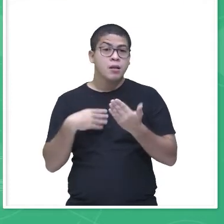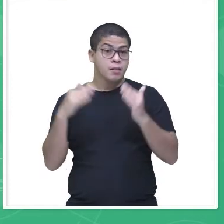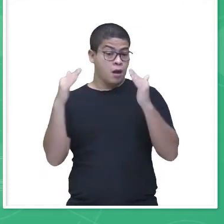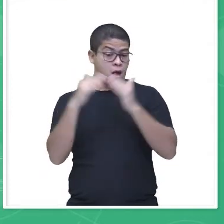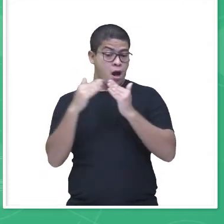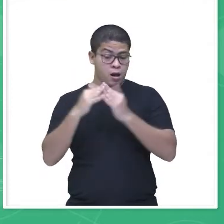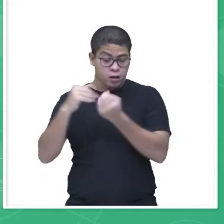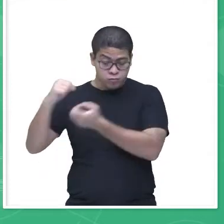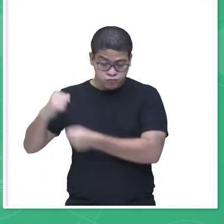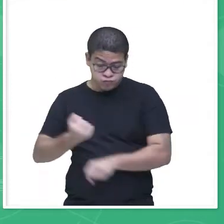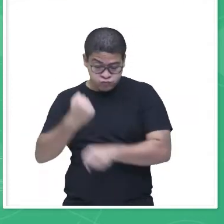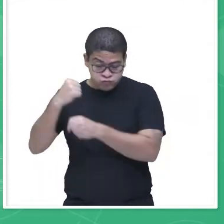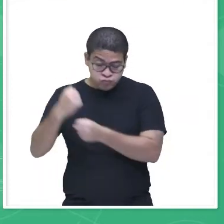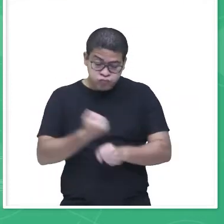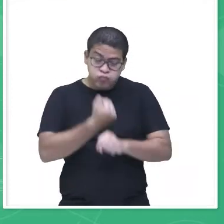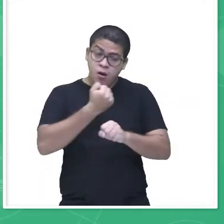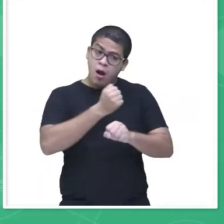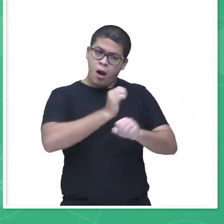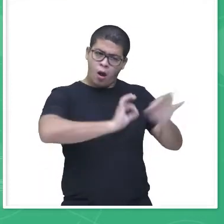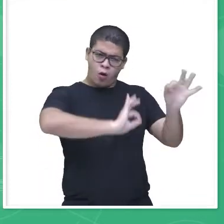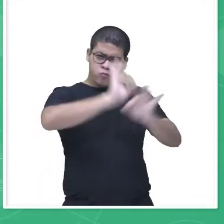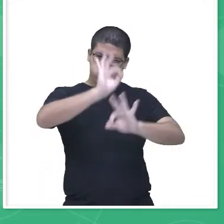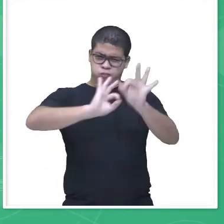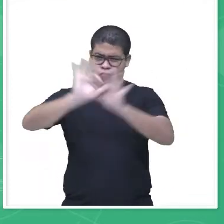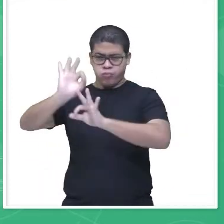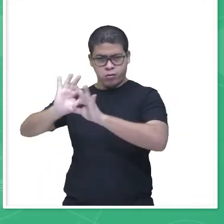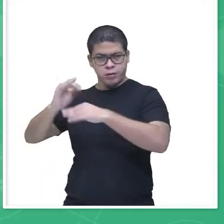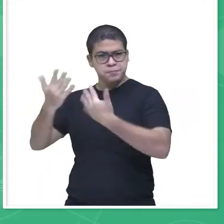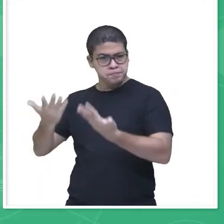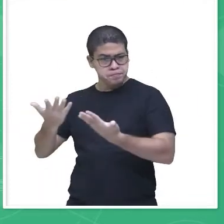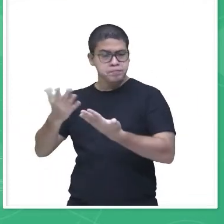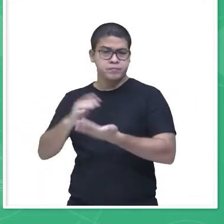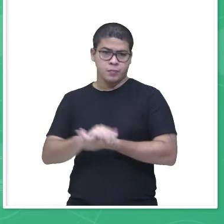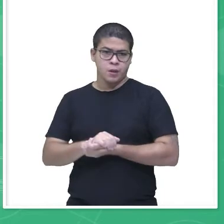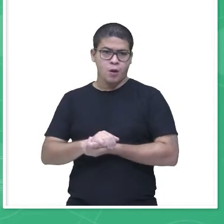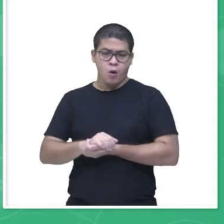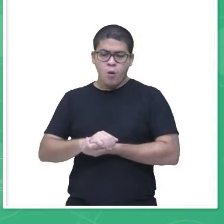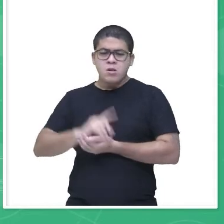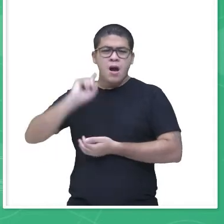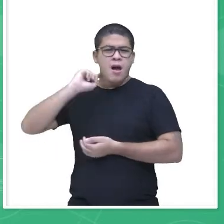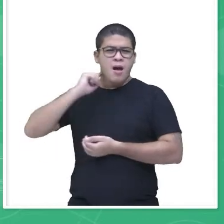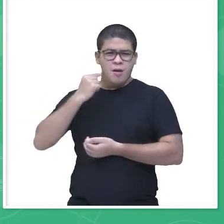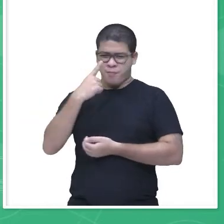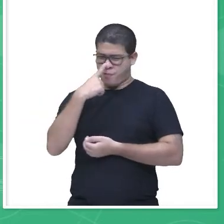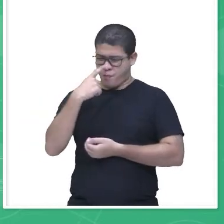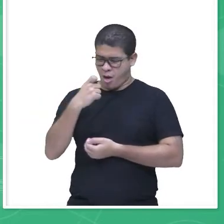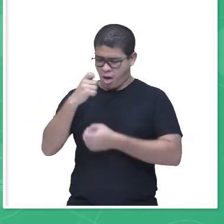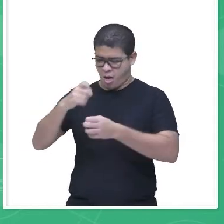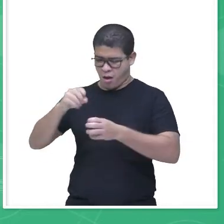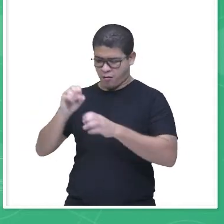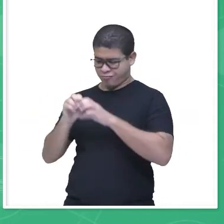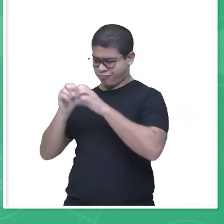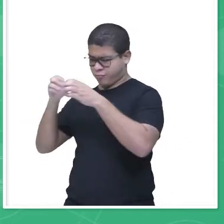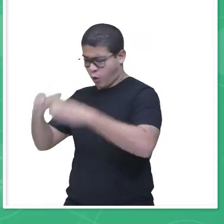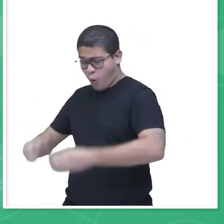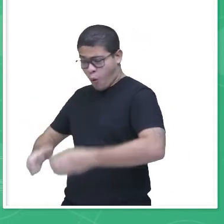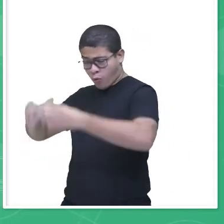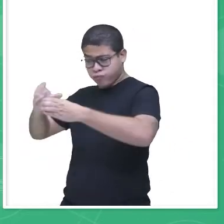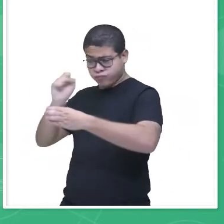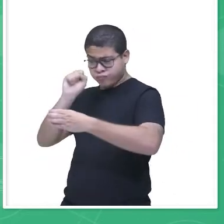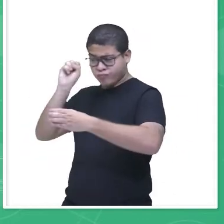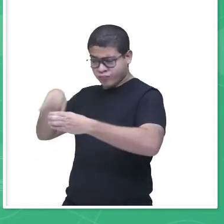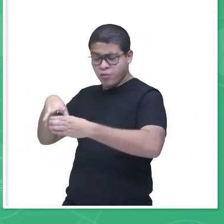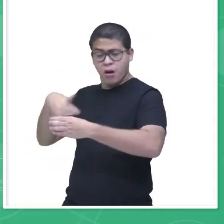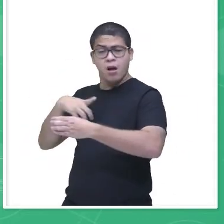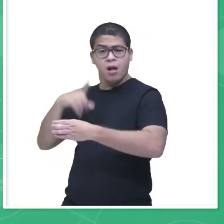e organizada. Então comece lá juntando os lixos que estão por ali, varrendo sua casa, espanando